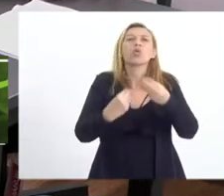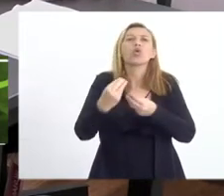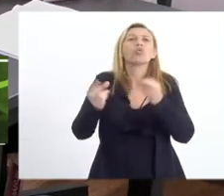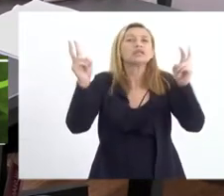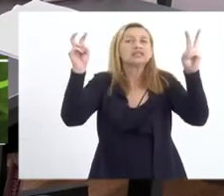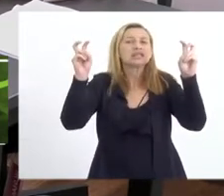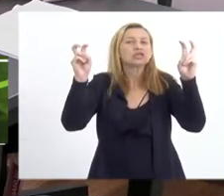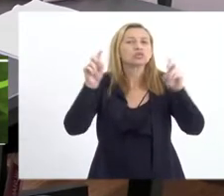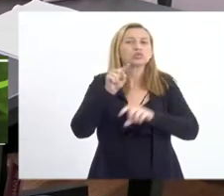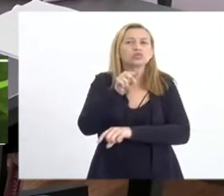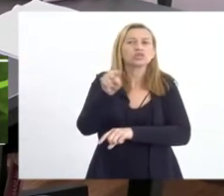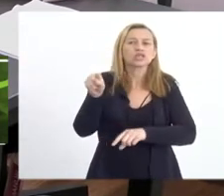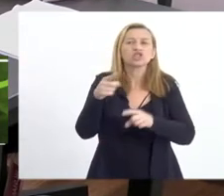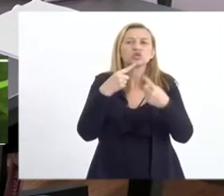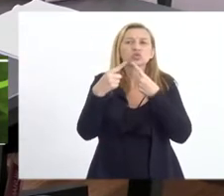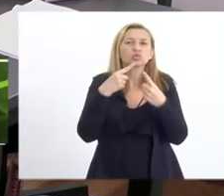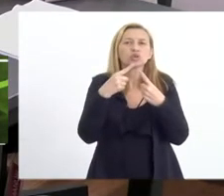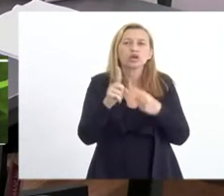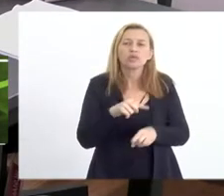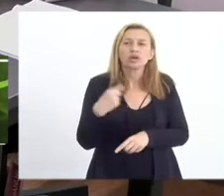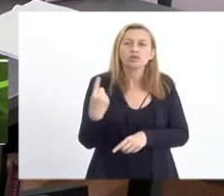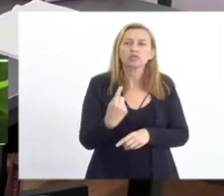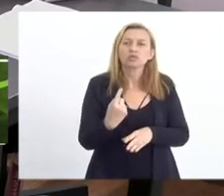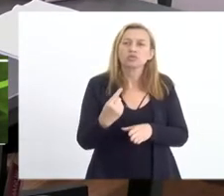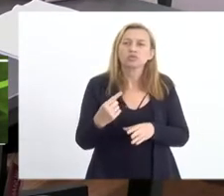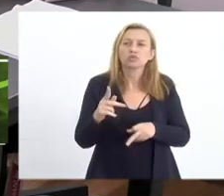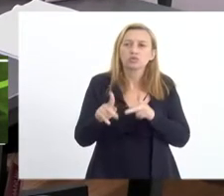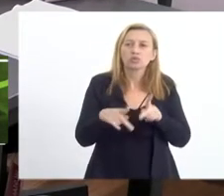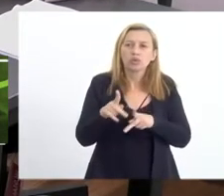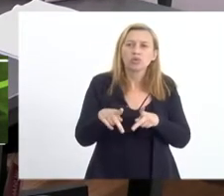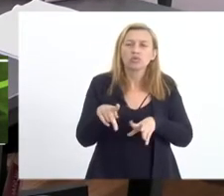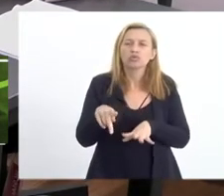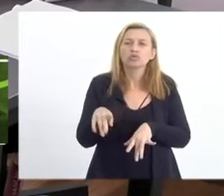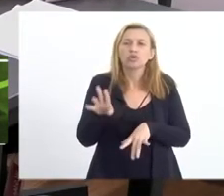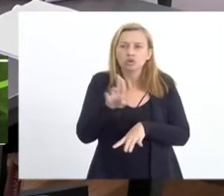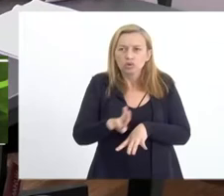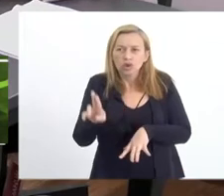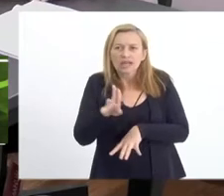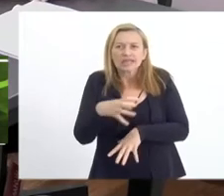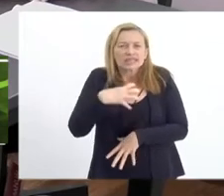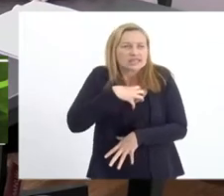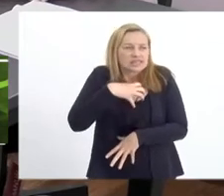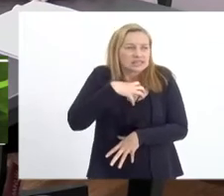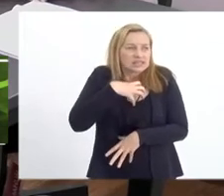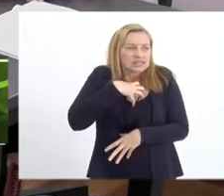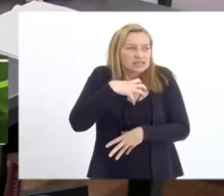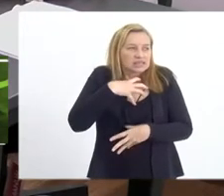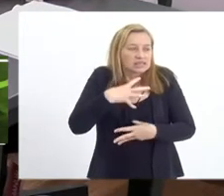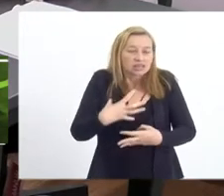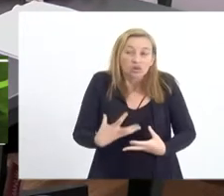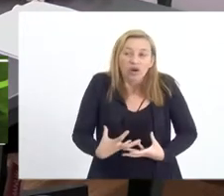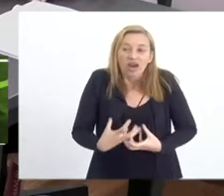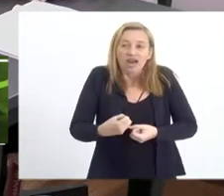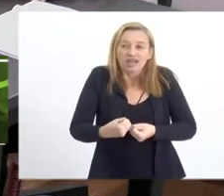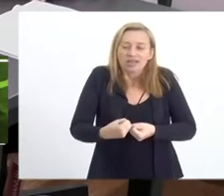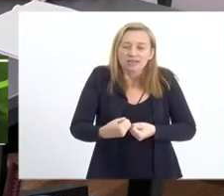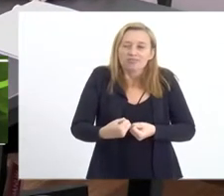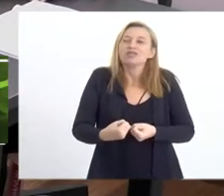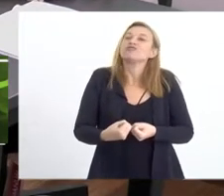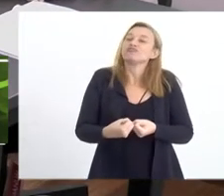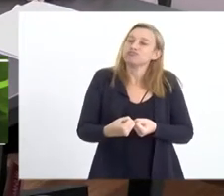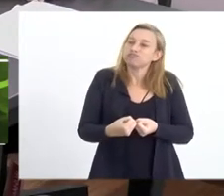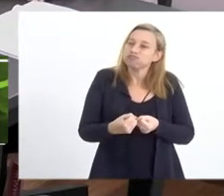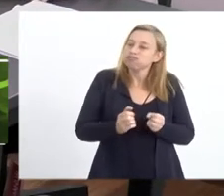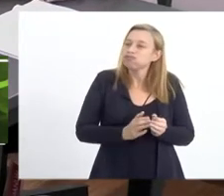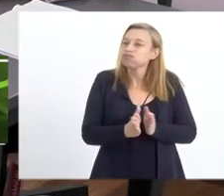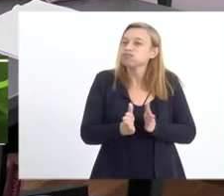tratado por vocês para que a nossa população, os usuários, eles se sintam acomodados e acessíveis a